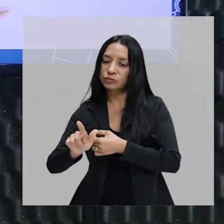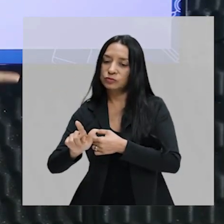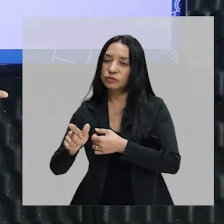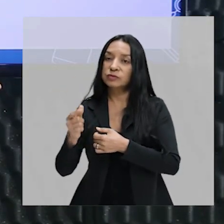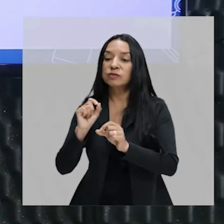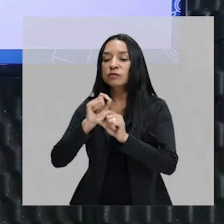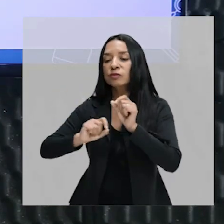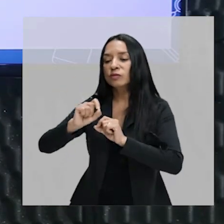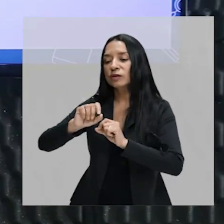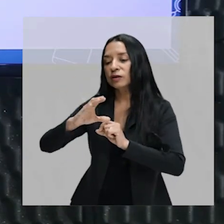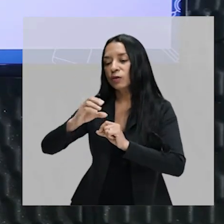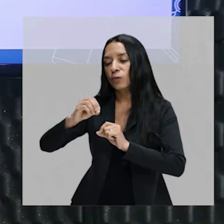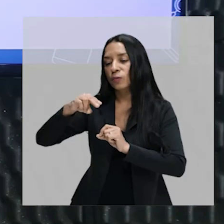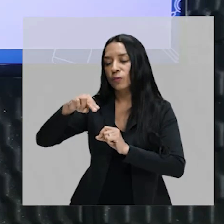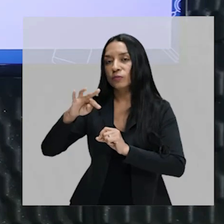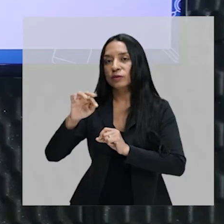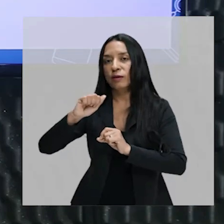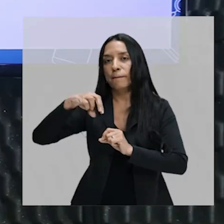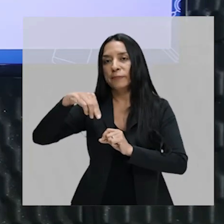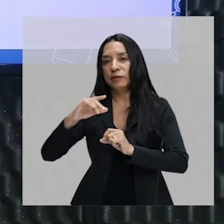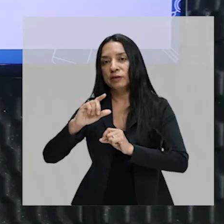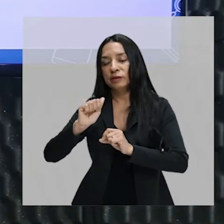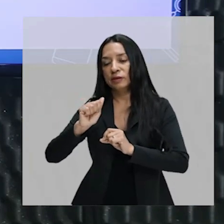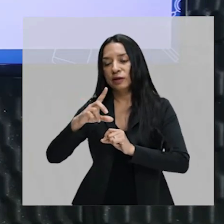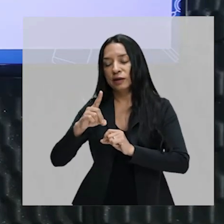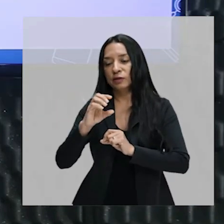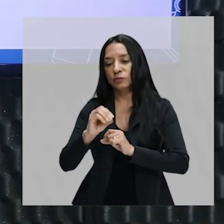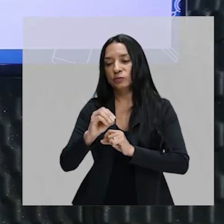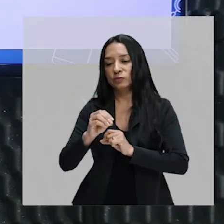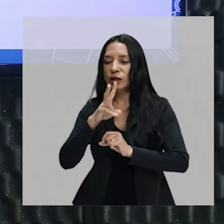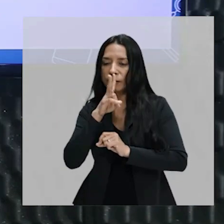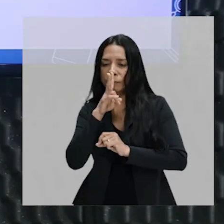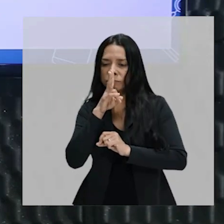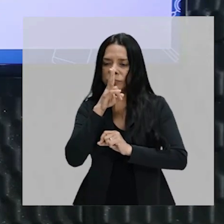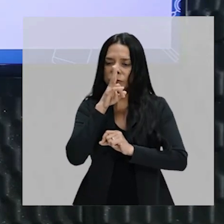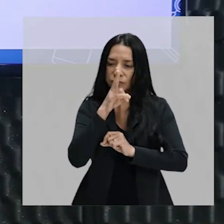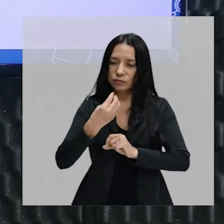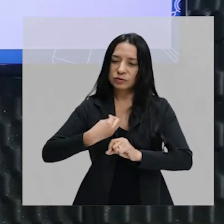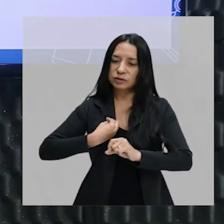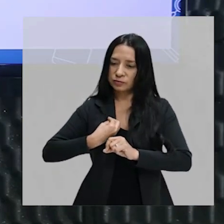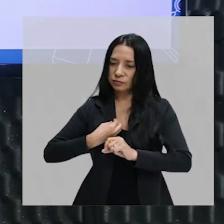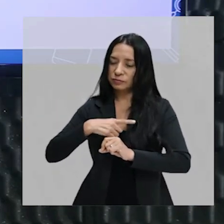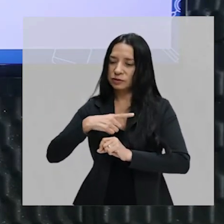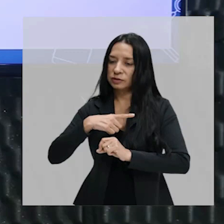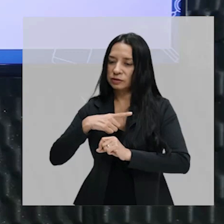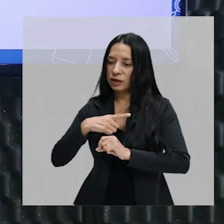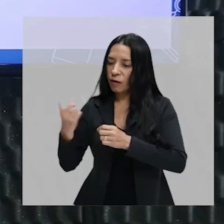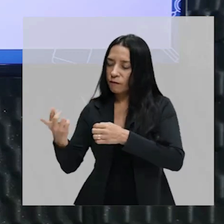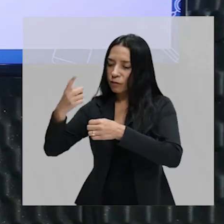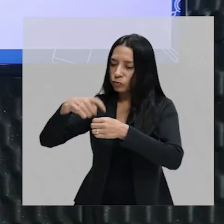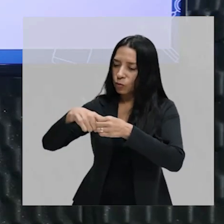contaminado e ele disse o seguinte Olha a força vital do caldo nutritivo trouxe de volta os